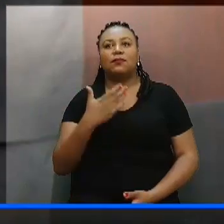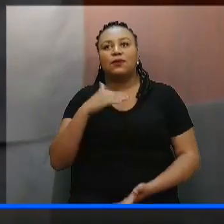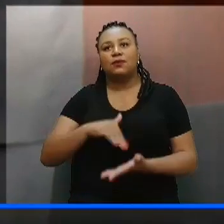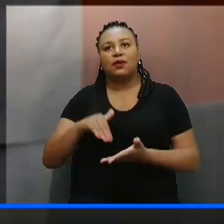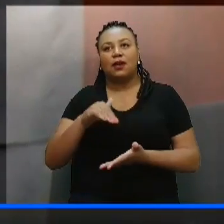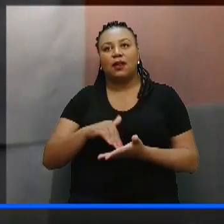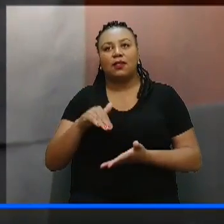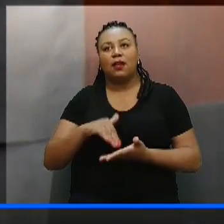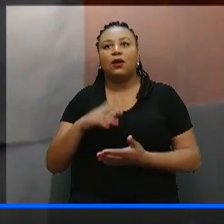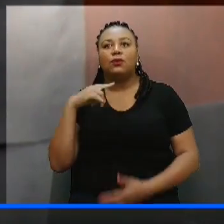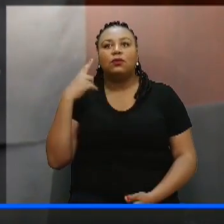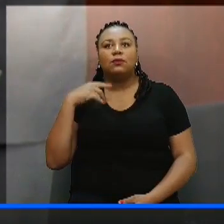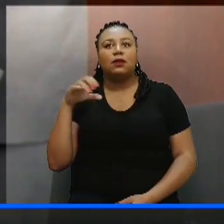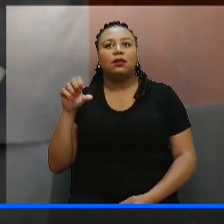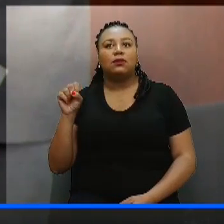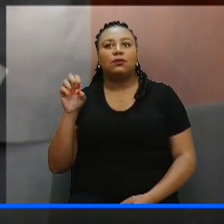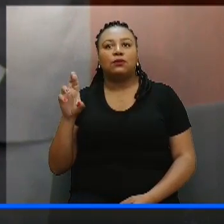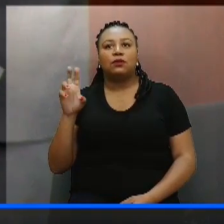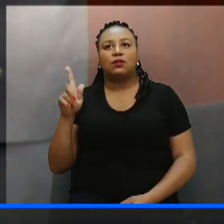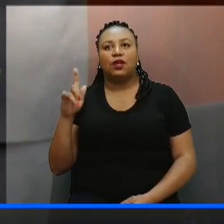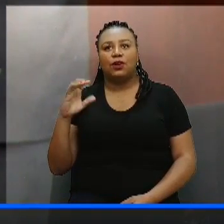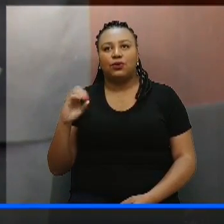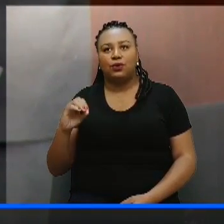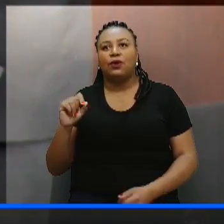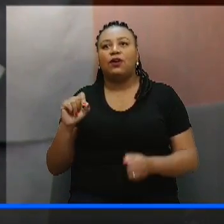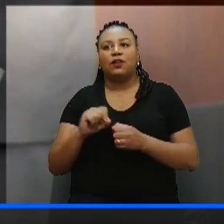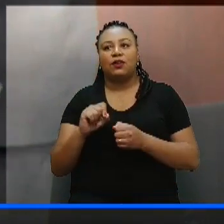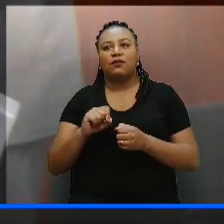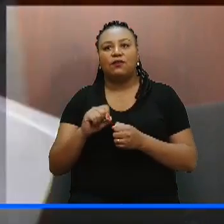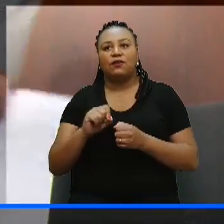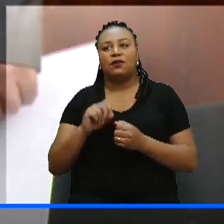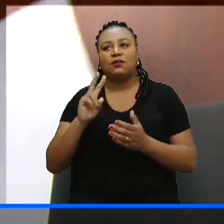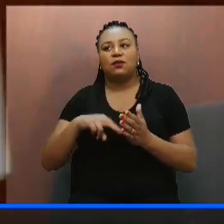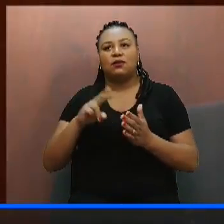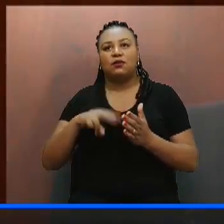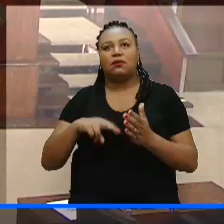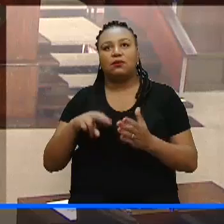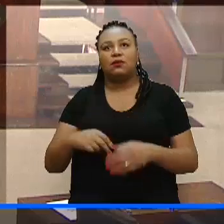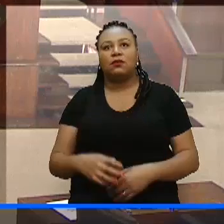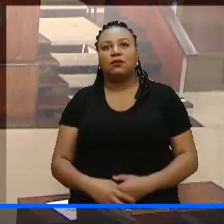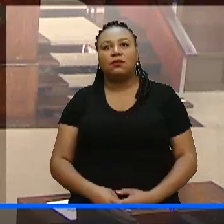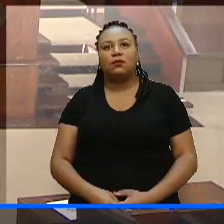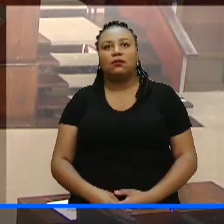deputado sérgio turra que proceda à leitura